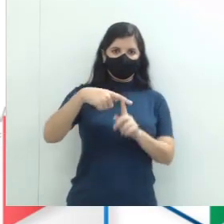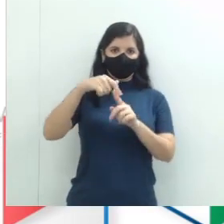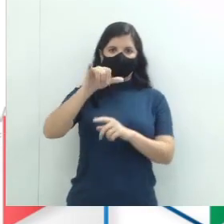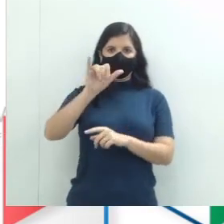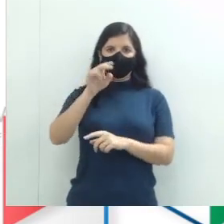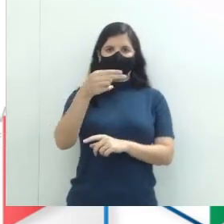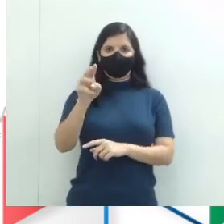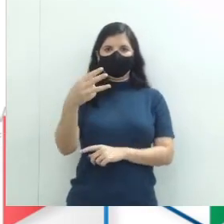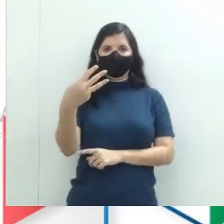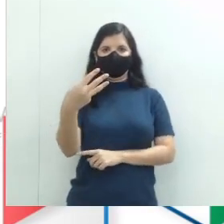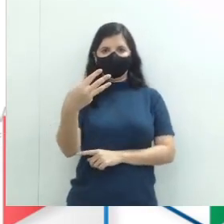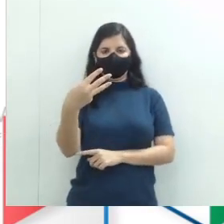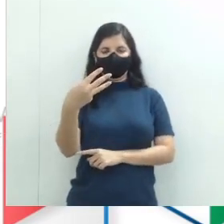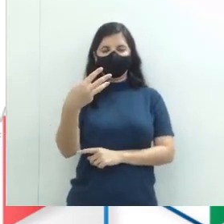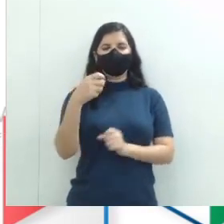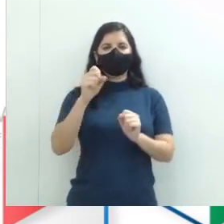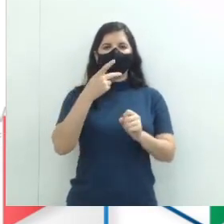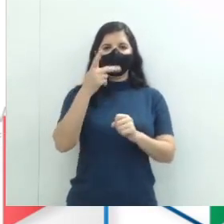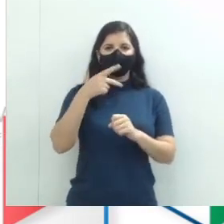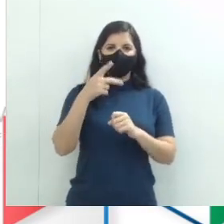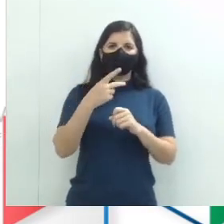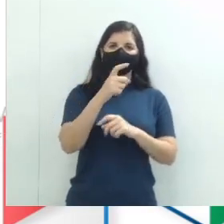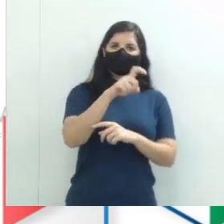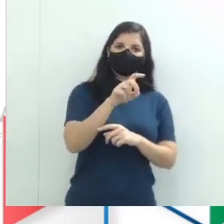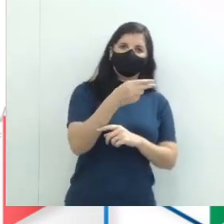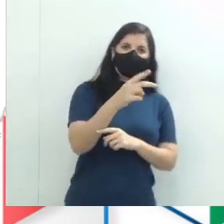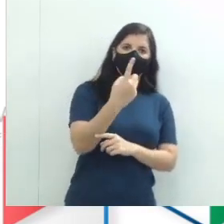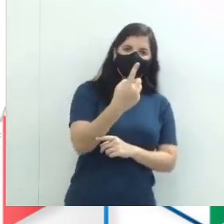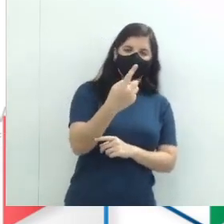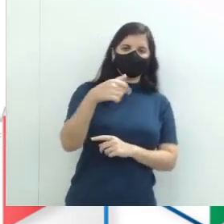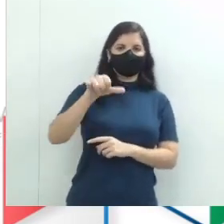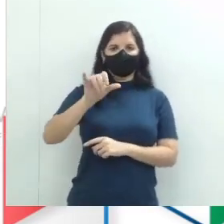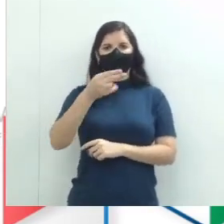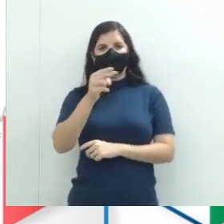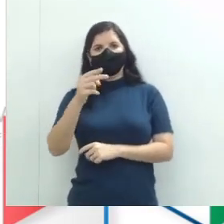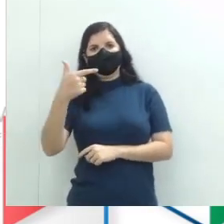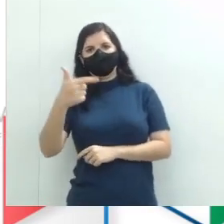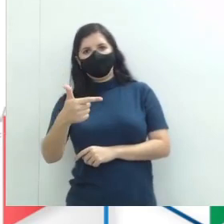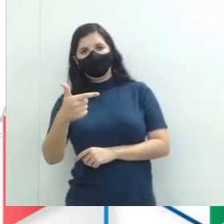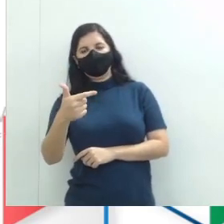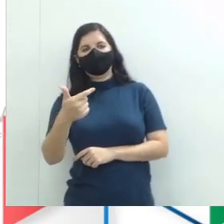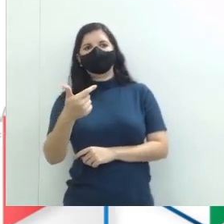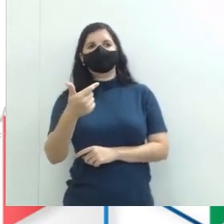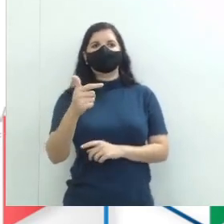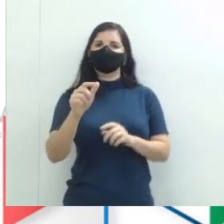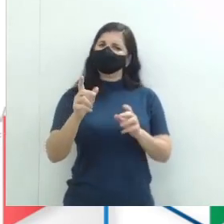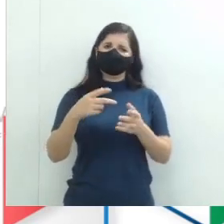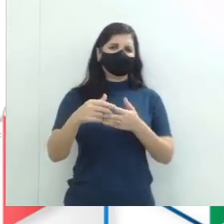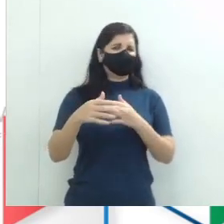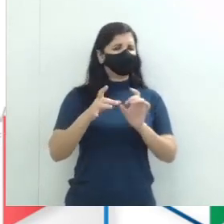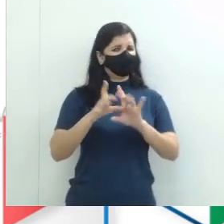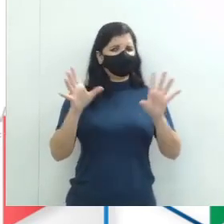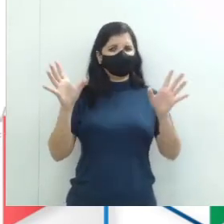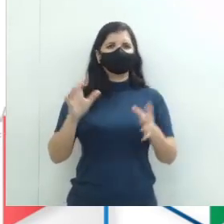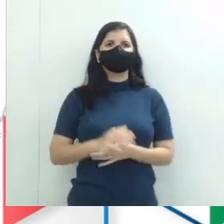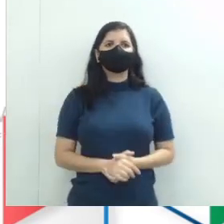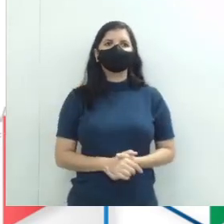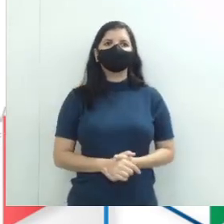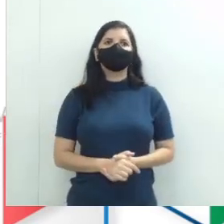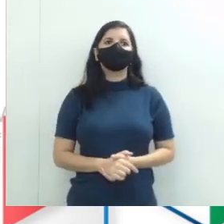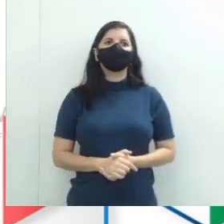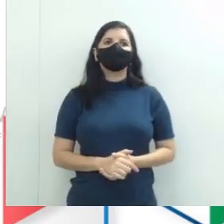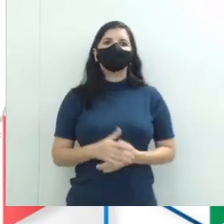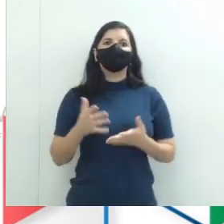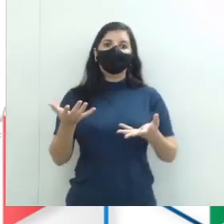y igual a 3. Eu poderia dizer que x vale 1, y vale 2 para a segunda equação. E assim vai, tá? Mas a gente vai